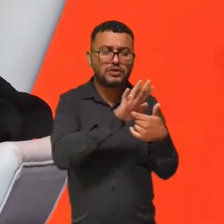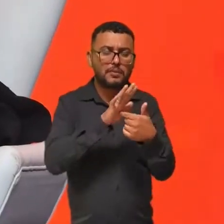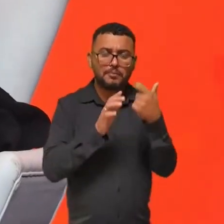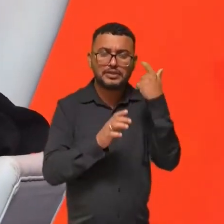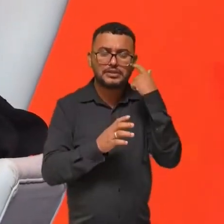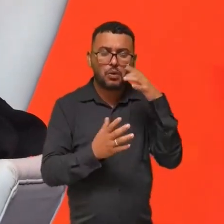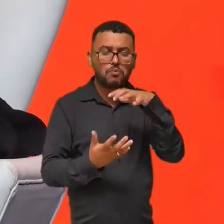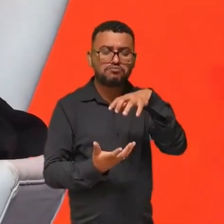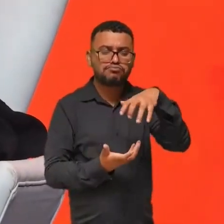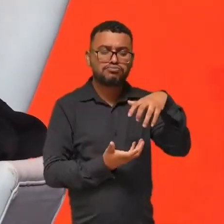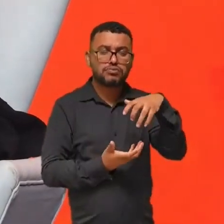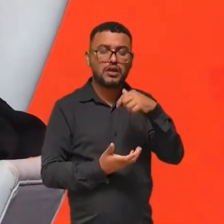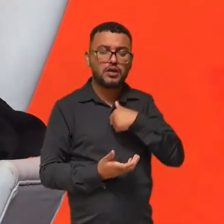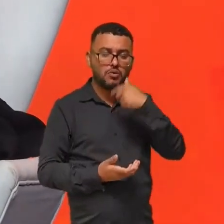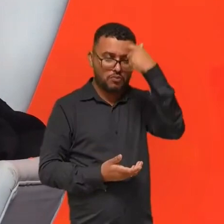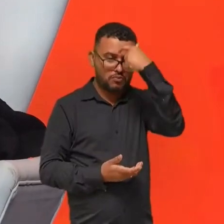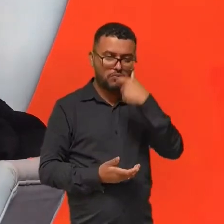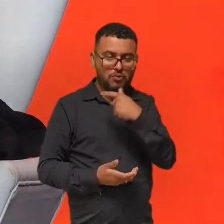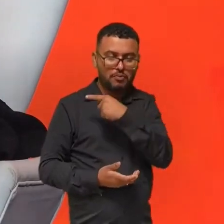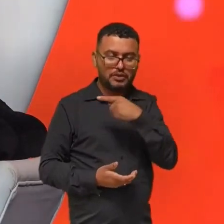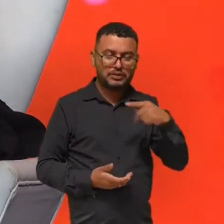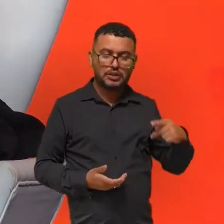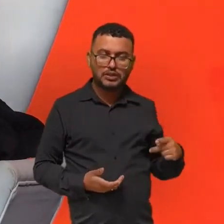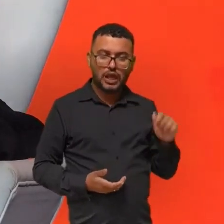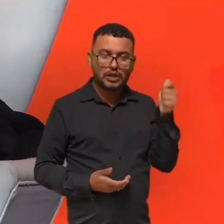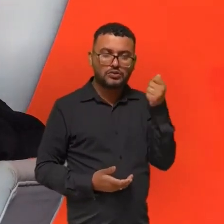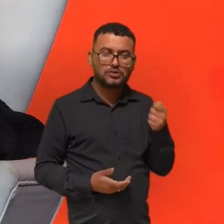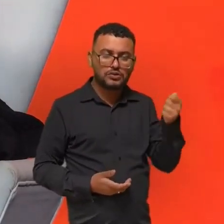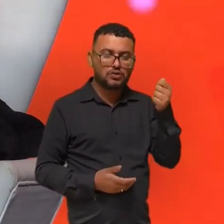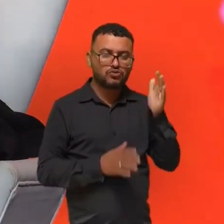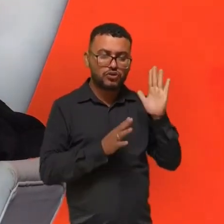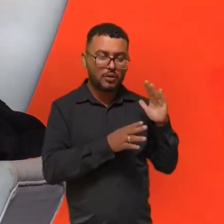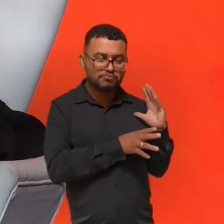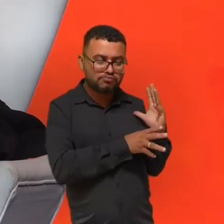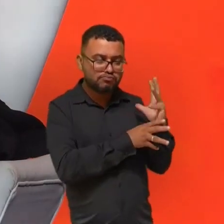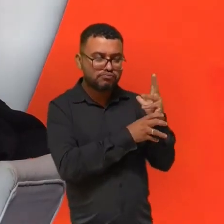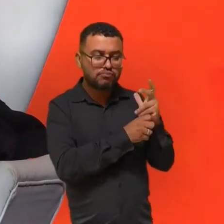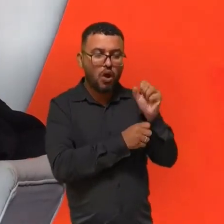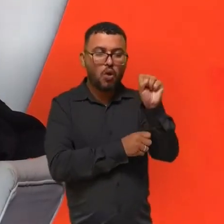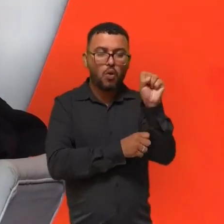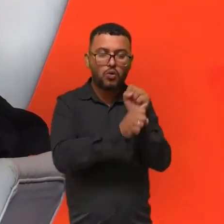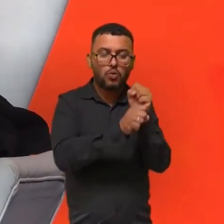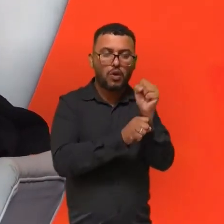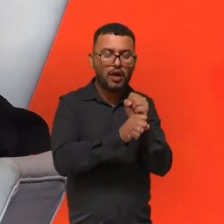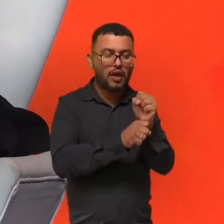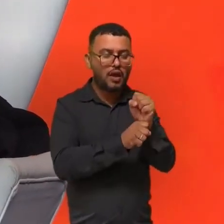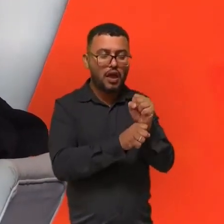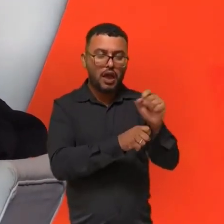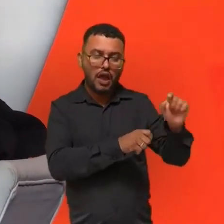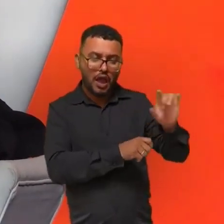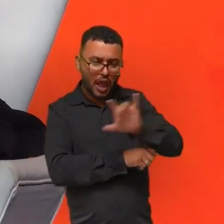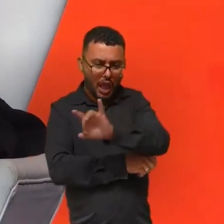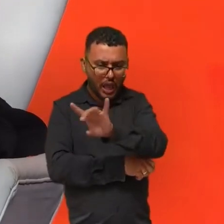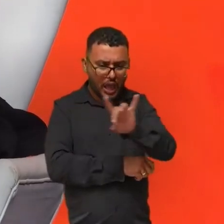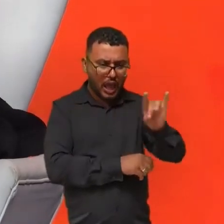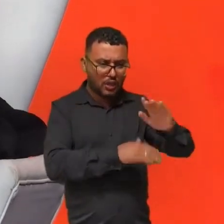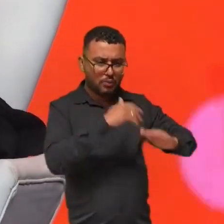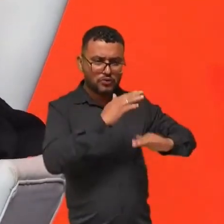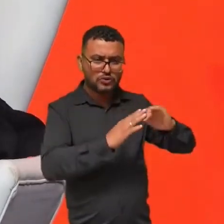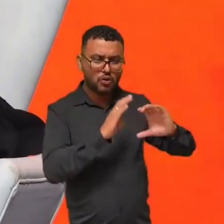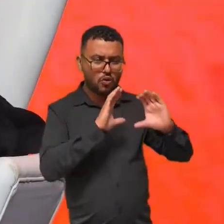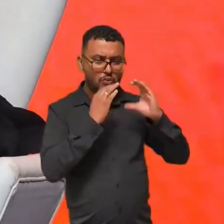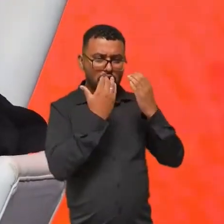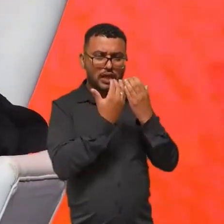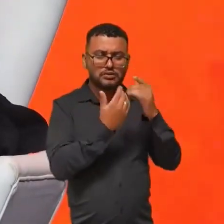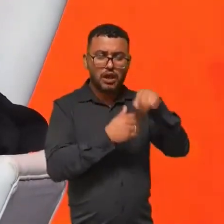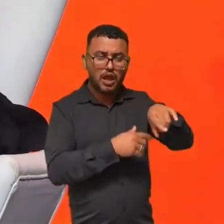uma entidade que existe há 8 anos e que reúne profissionais de comunicação, em grande medida que trabalham dentro da estrutura